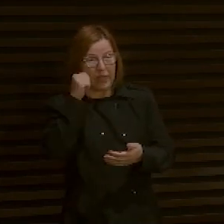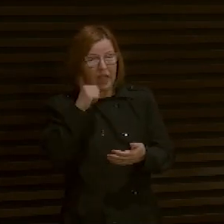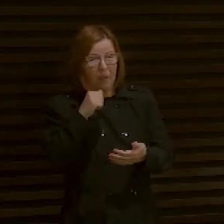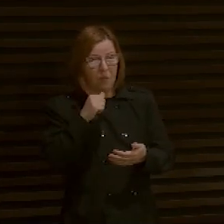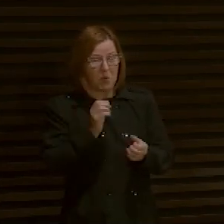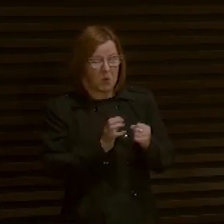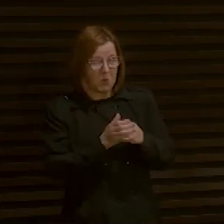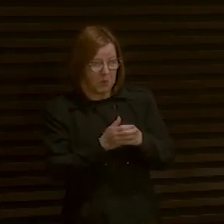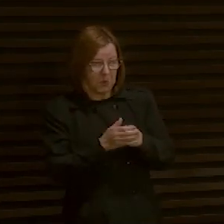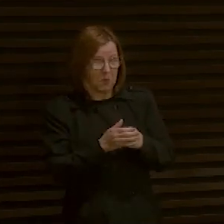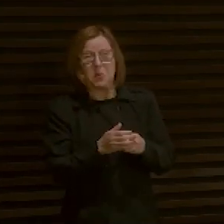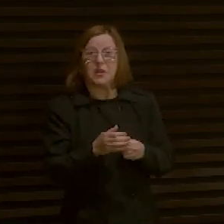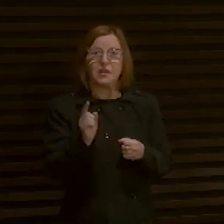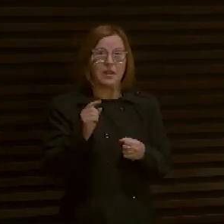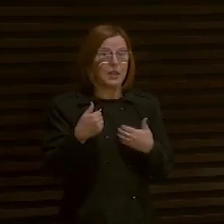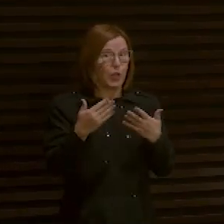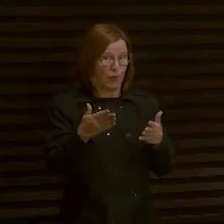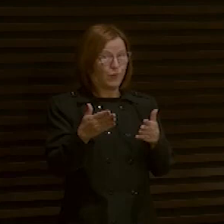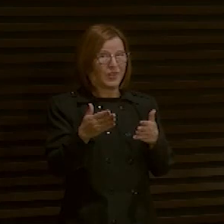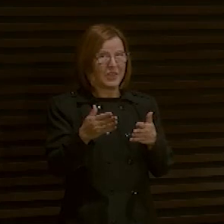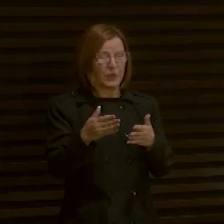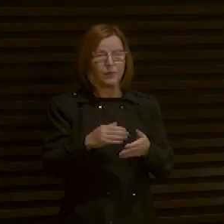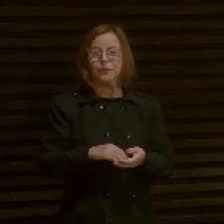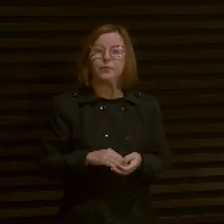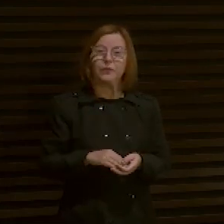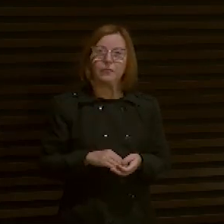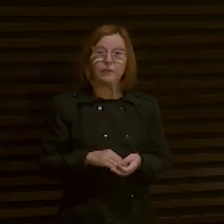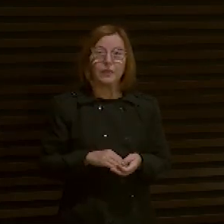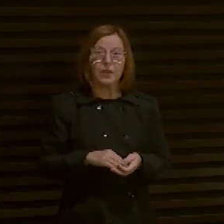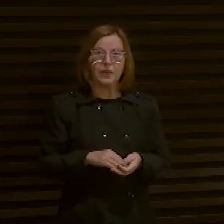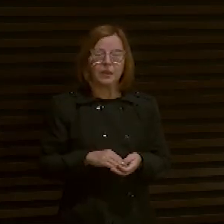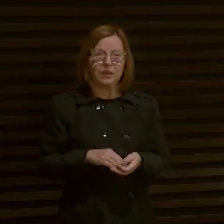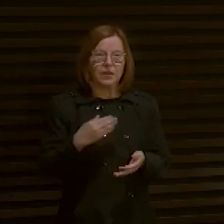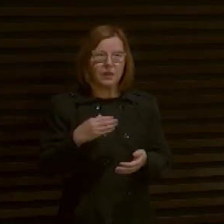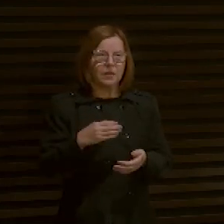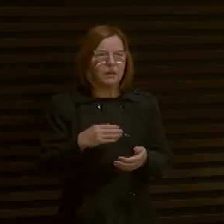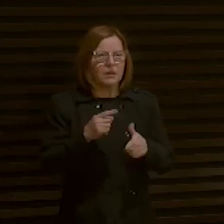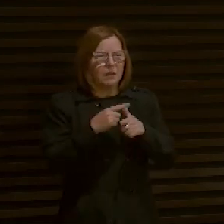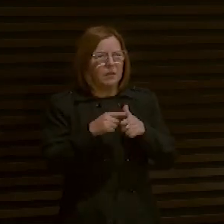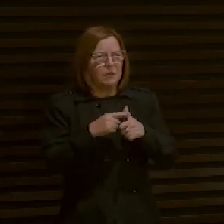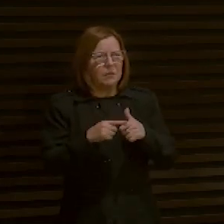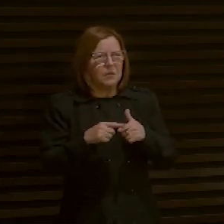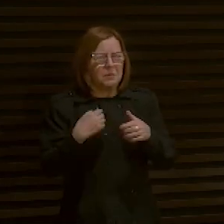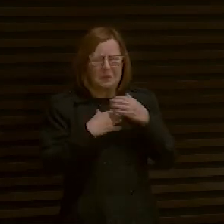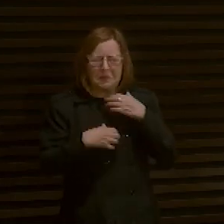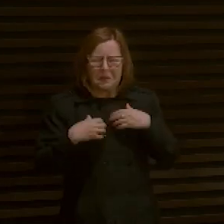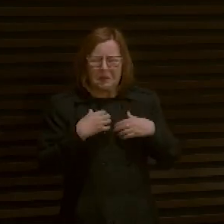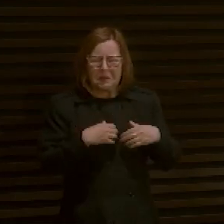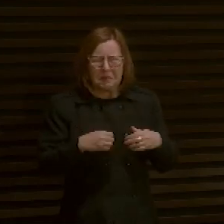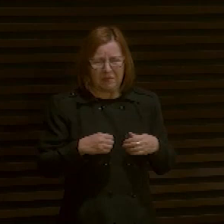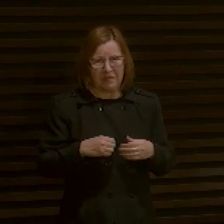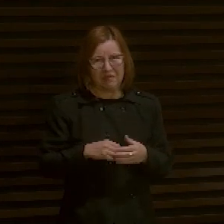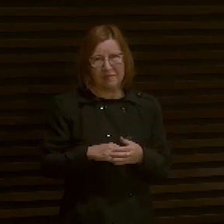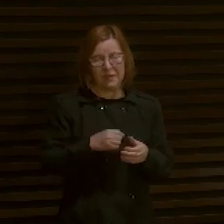resolver. Olha a bucha que o rei tinha que lidar. Ali era uma situação desesperadora de canibalismo, meus irmãos, que a gente não consegue imaginar essa